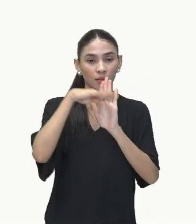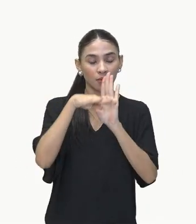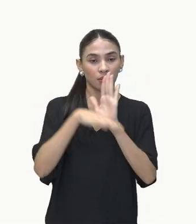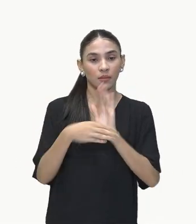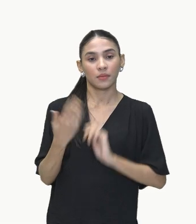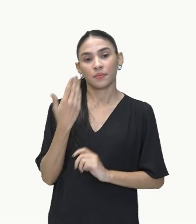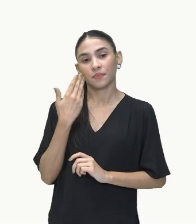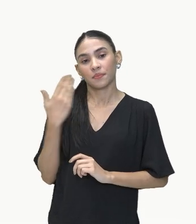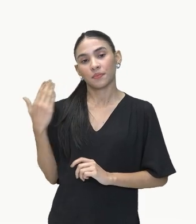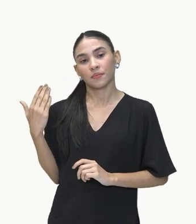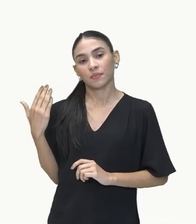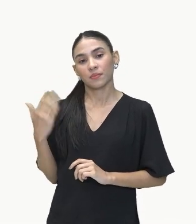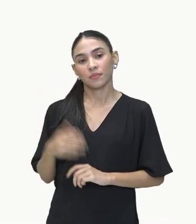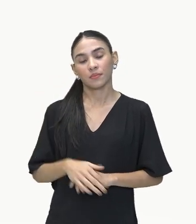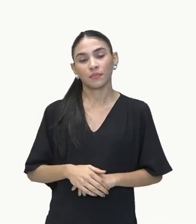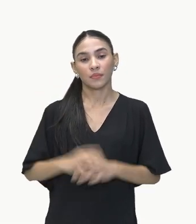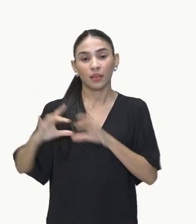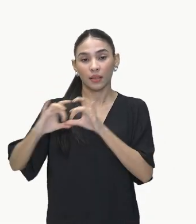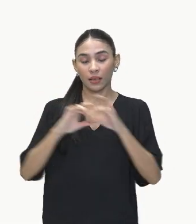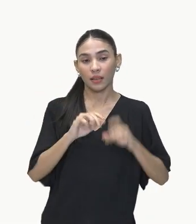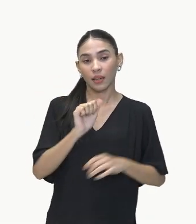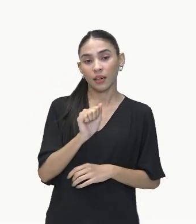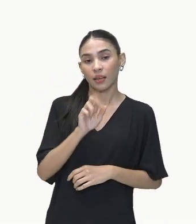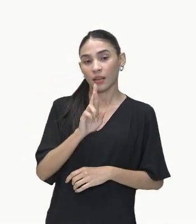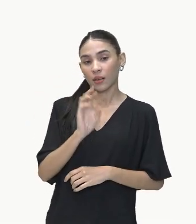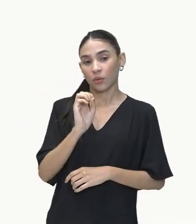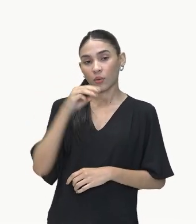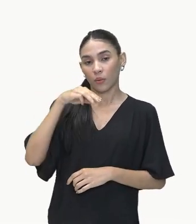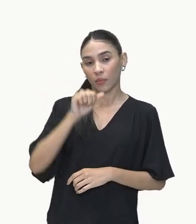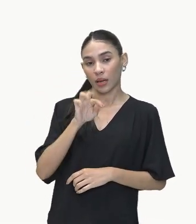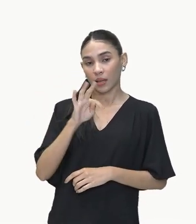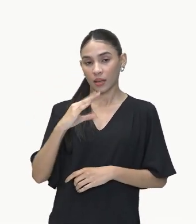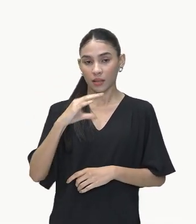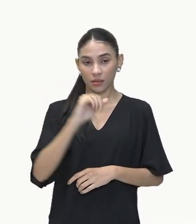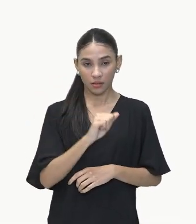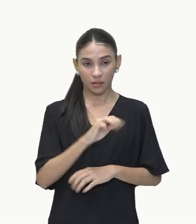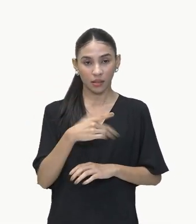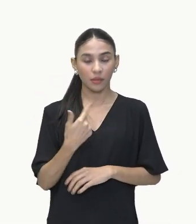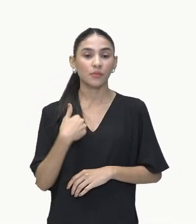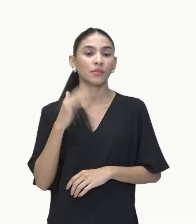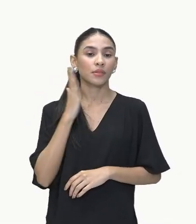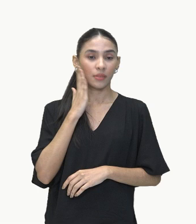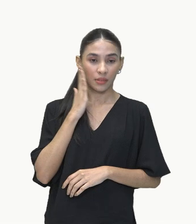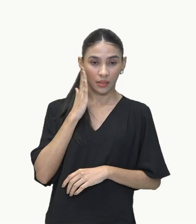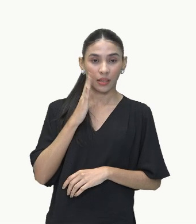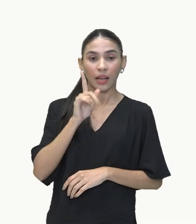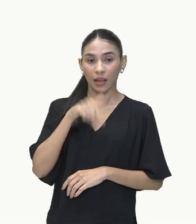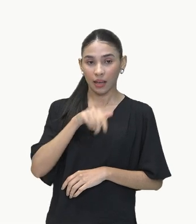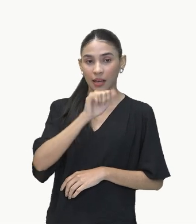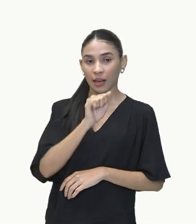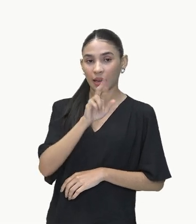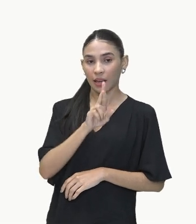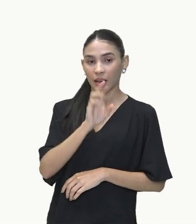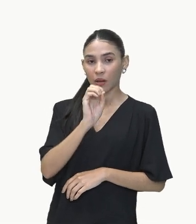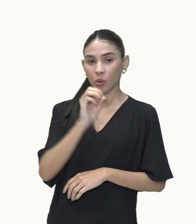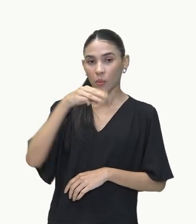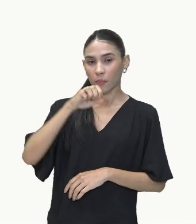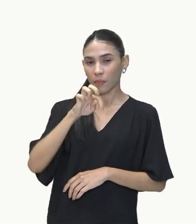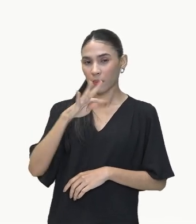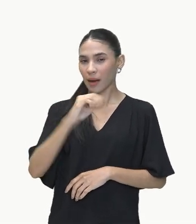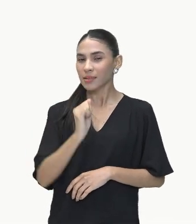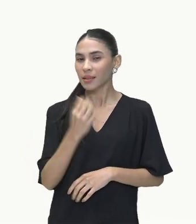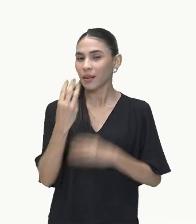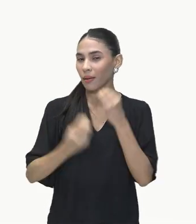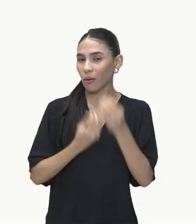parte aqui, que é a cadeia a parte fechada. Então, já sei que ela é aromática. Como é que eu sei que é aromática,